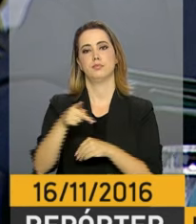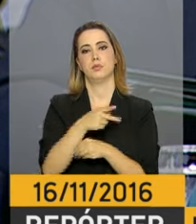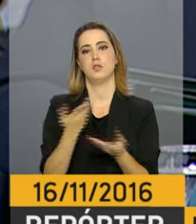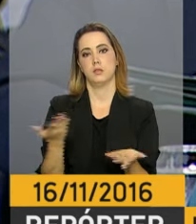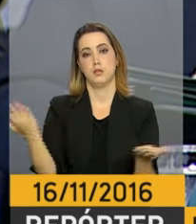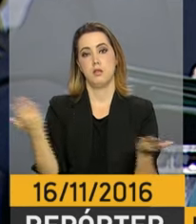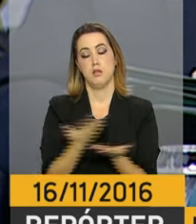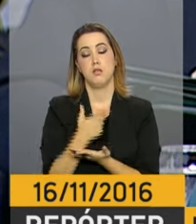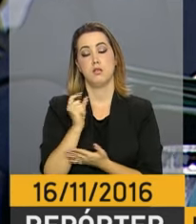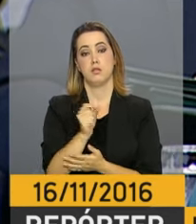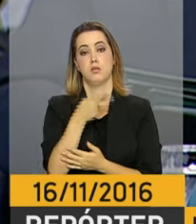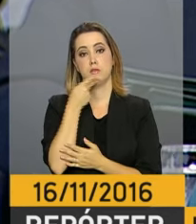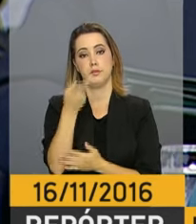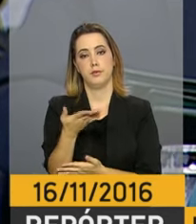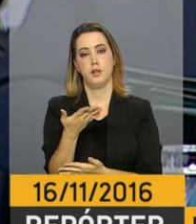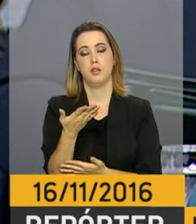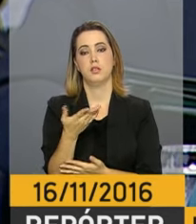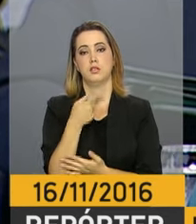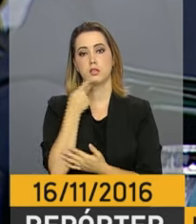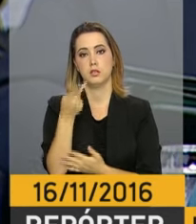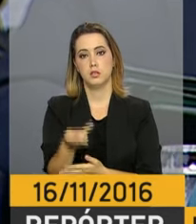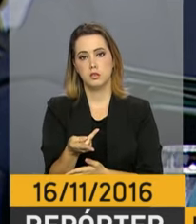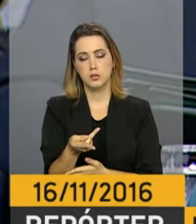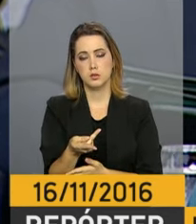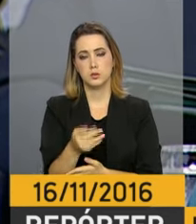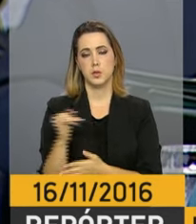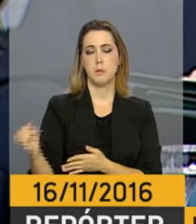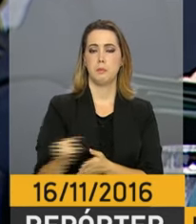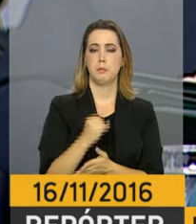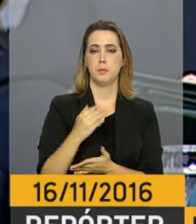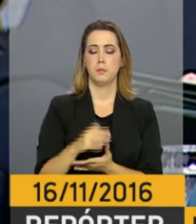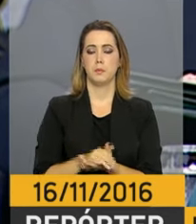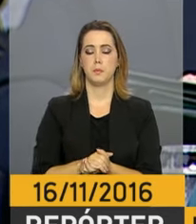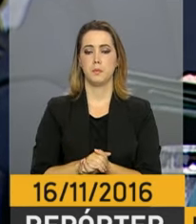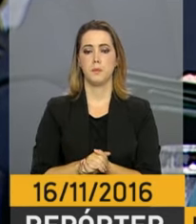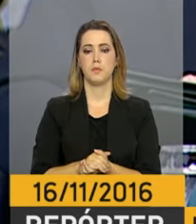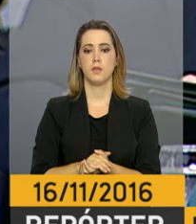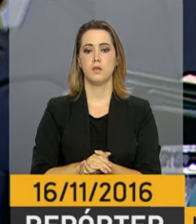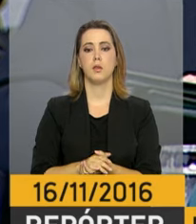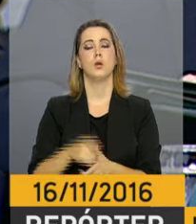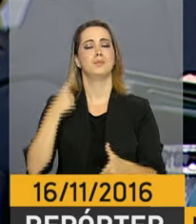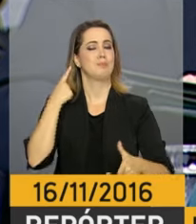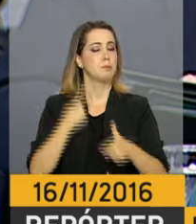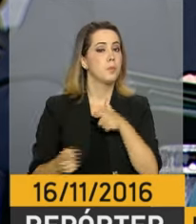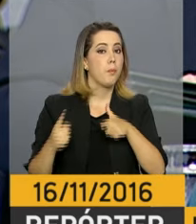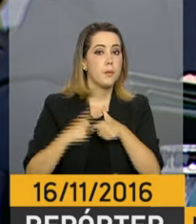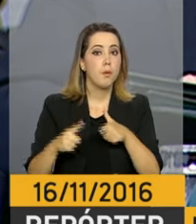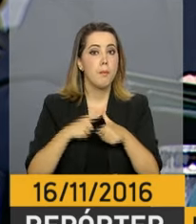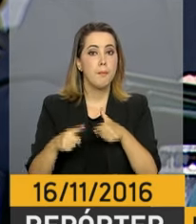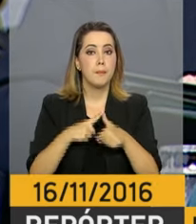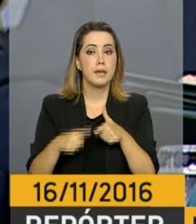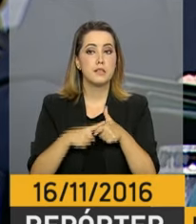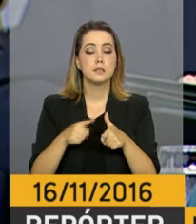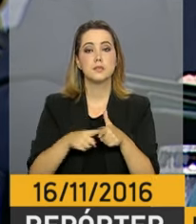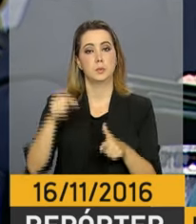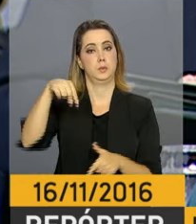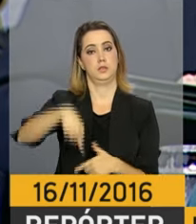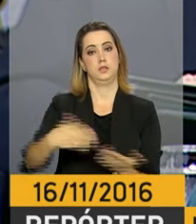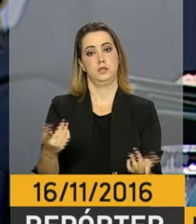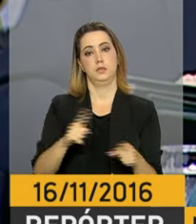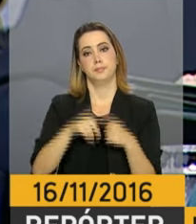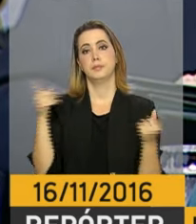eu confesso não só faço questão de ressaltar a gravidade dessa questão aqui mas eu o